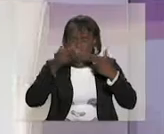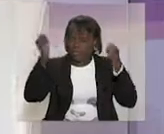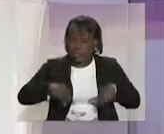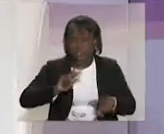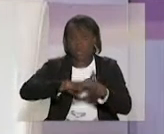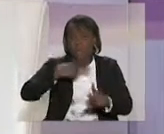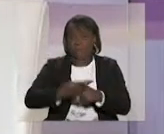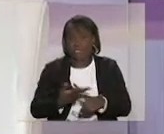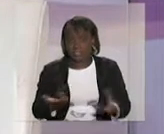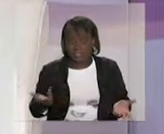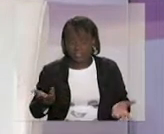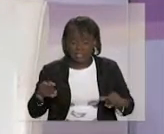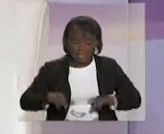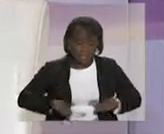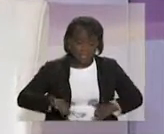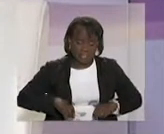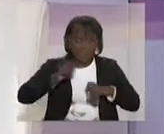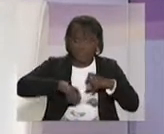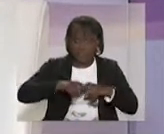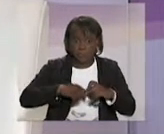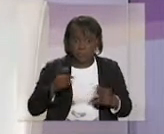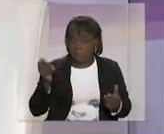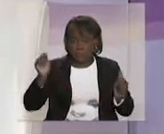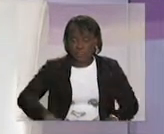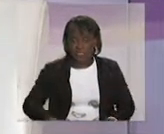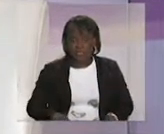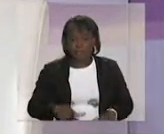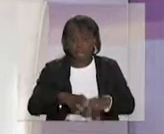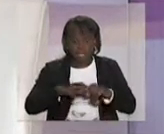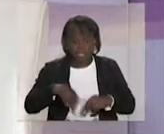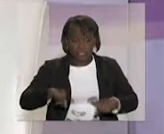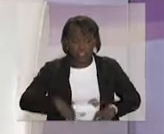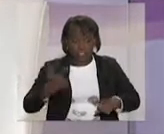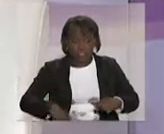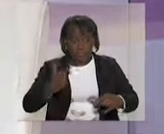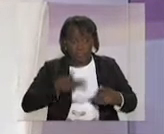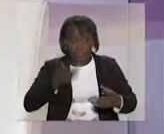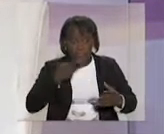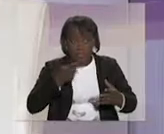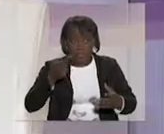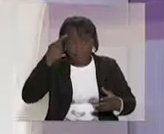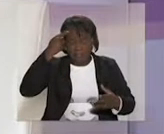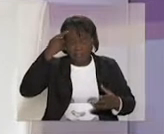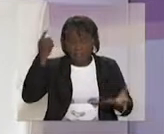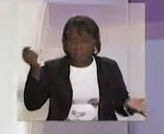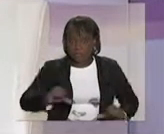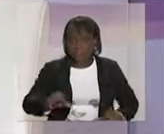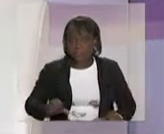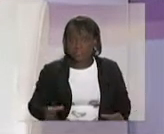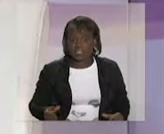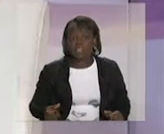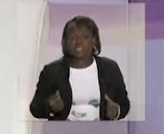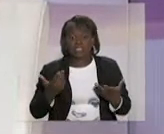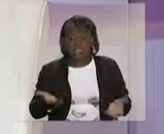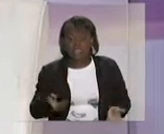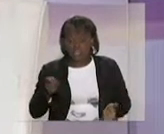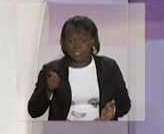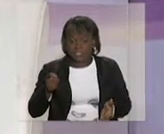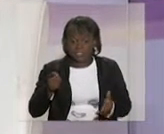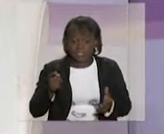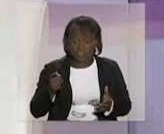traumatizante para a vítima quanto o próprio estupro, justamente pela questão da revitimização. Então, você cria...